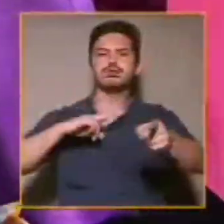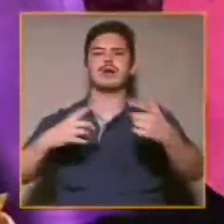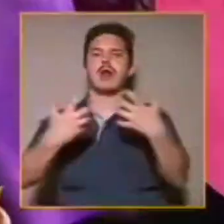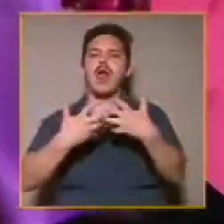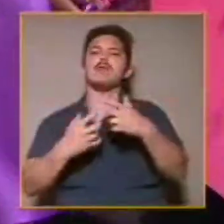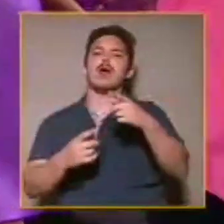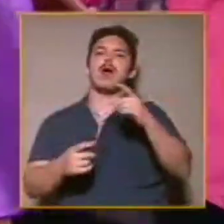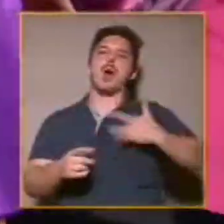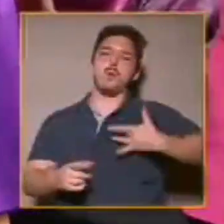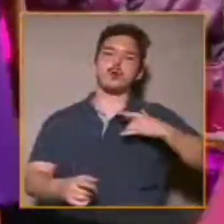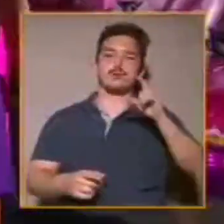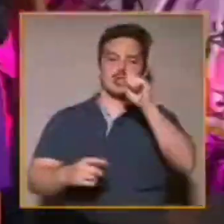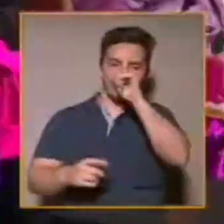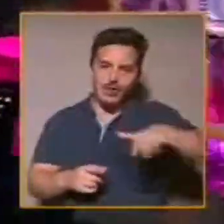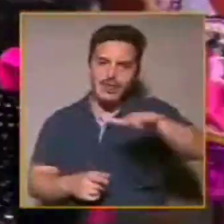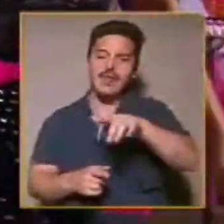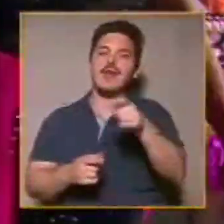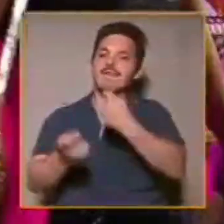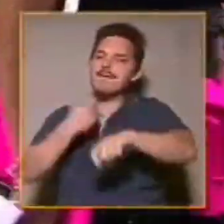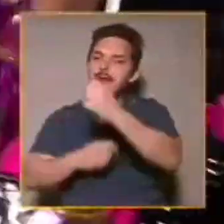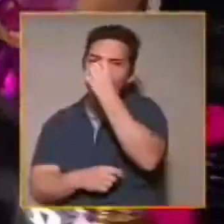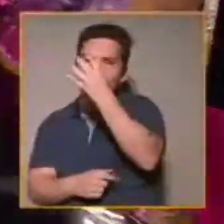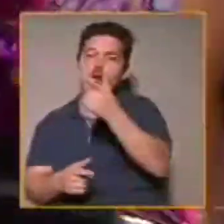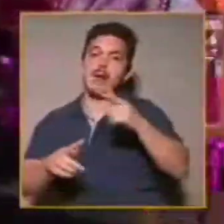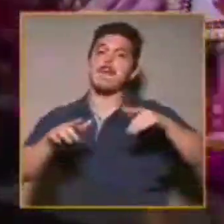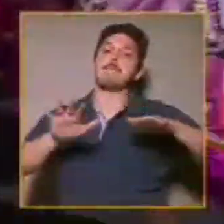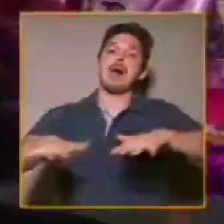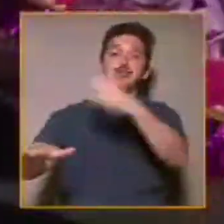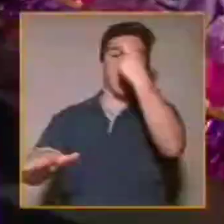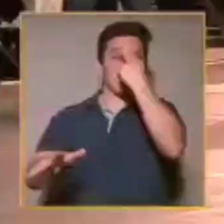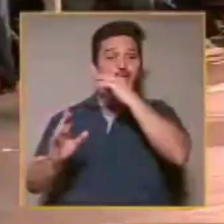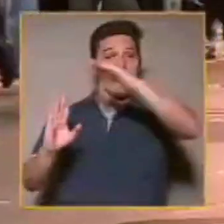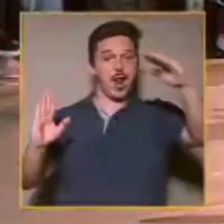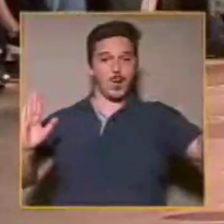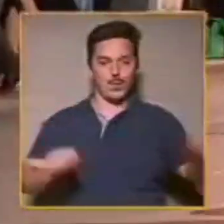jardins e a vendedeiras de flores. É a Marcha do Castelo.